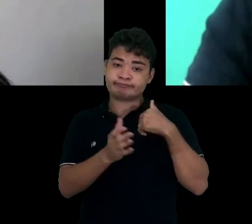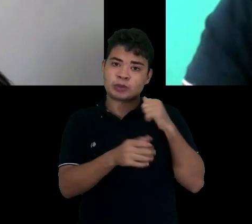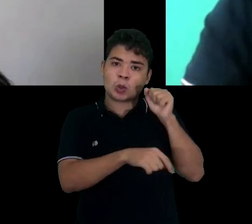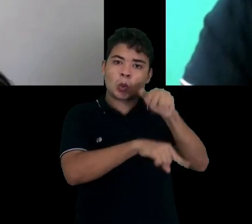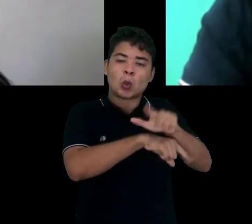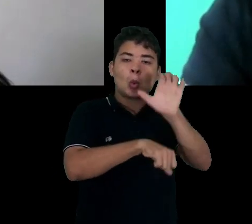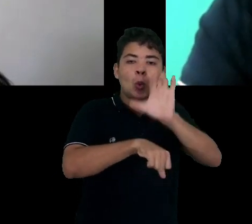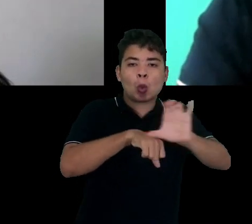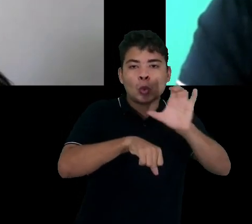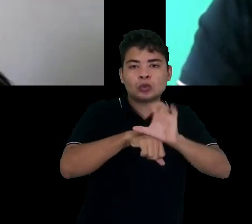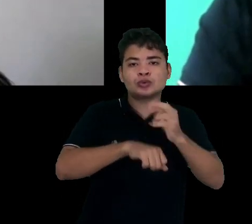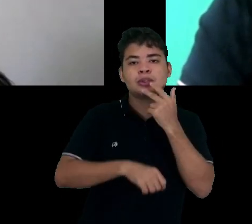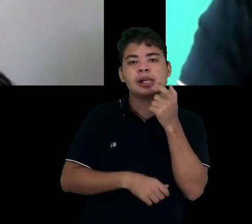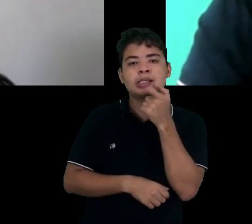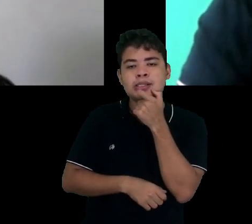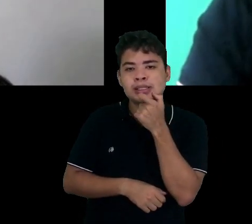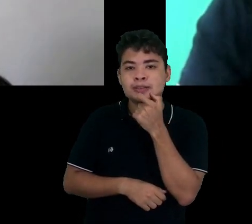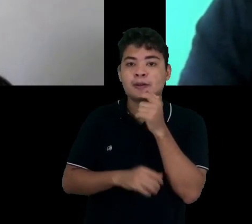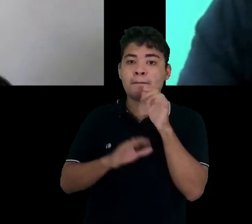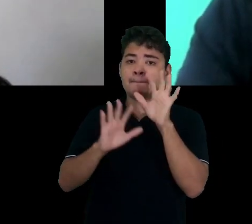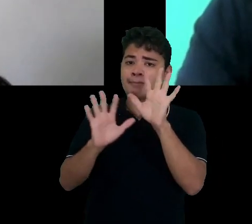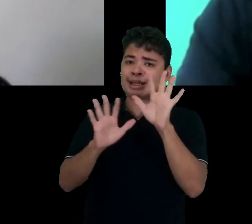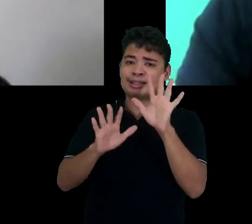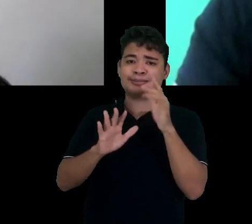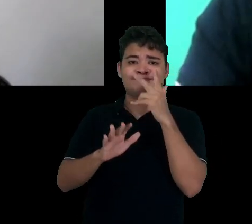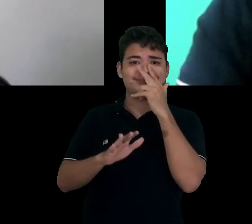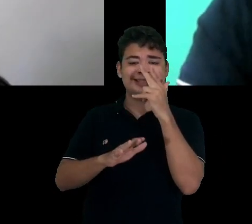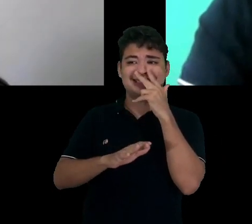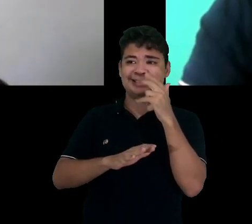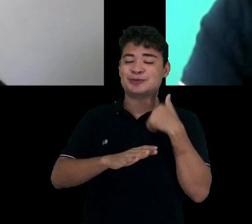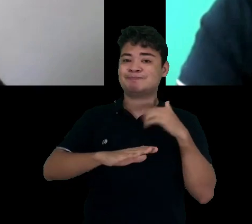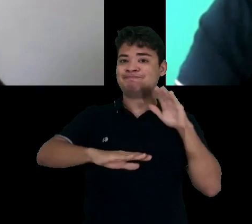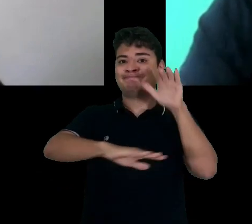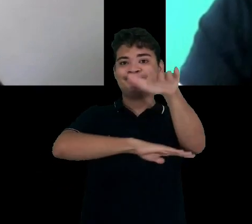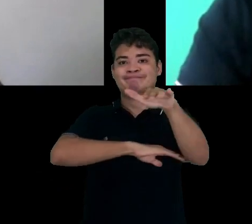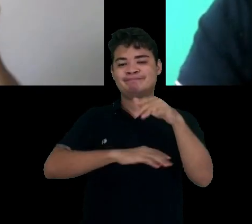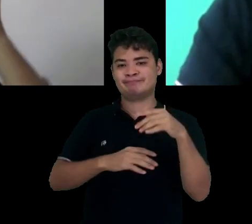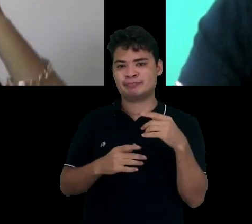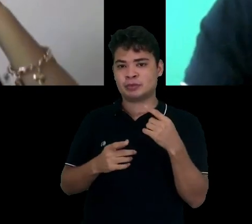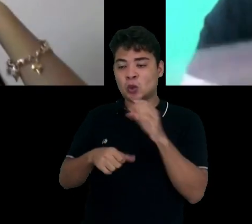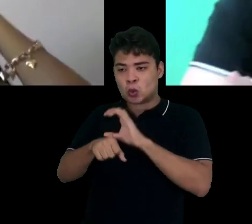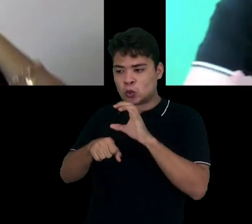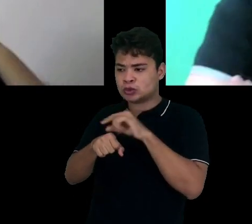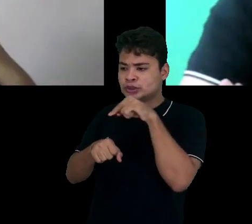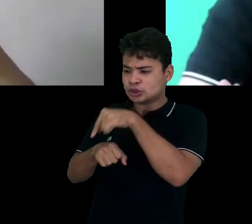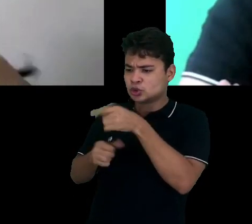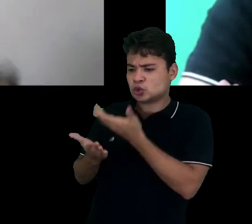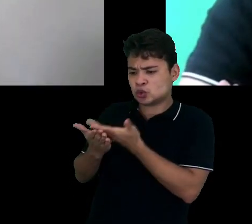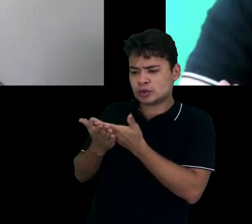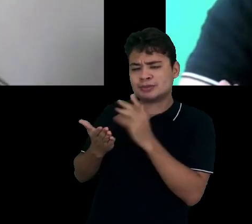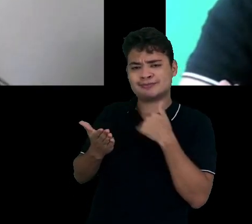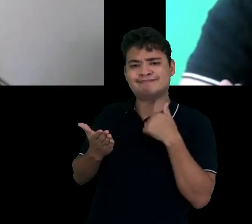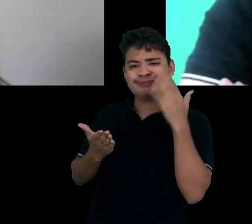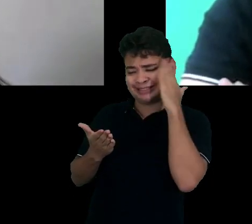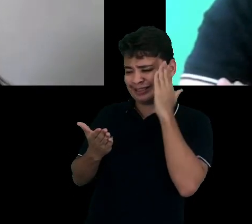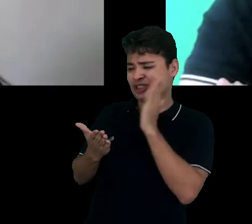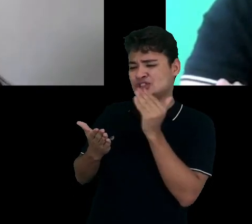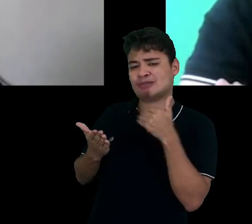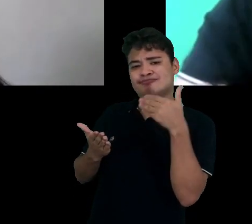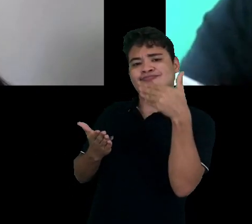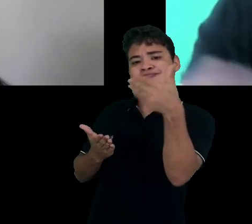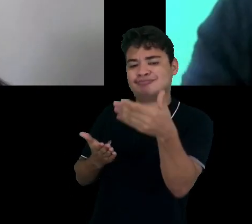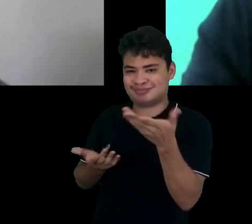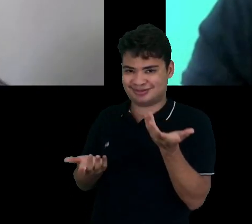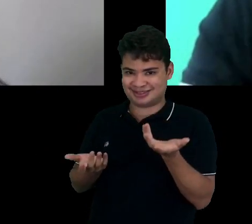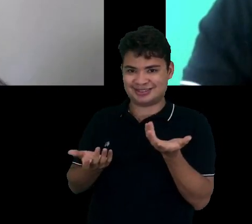fazer um curso de inglês. Só que eu já estava muito adiantado no curso, porque eu já tinha o costume de estudar em casa, fazer